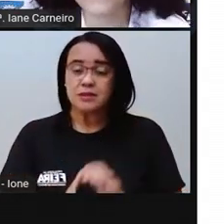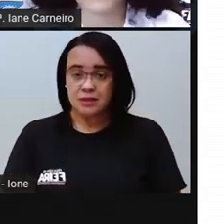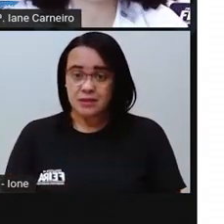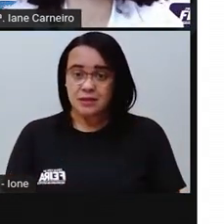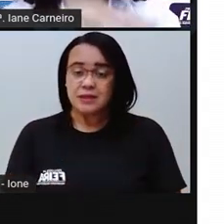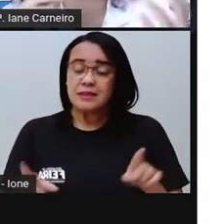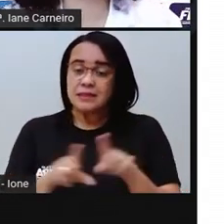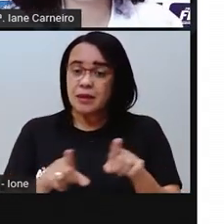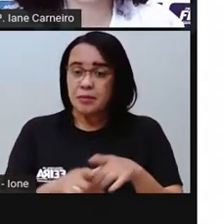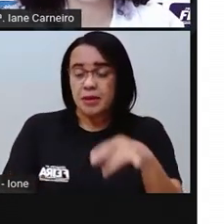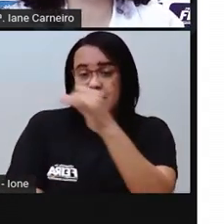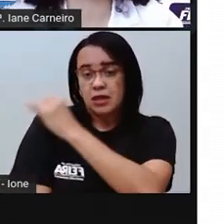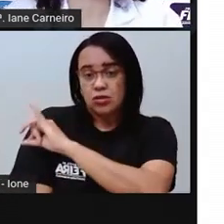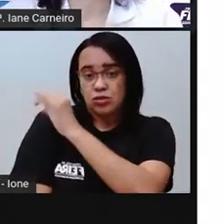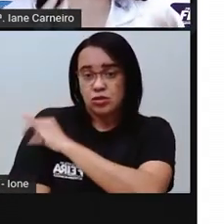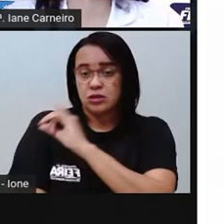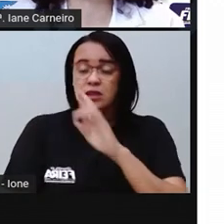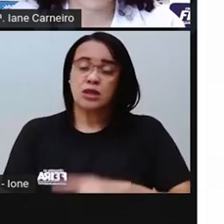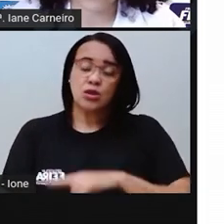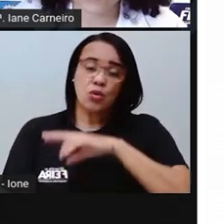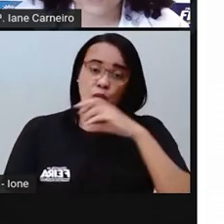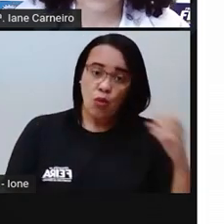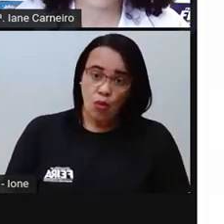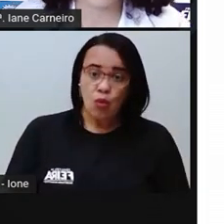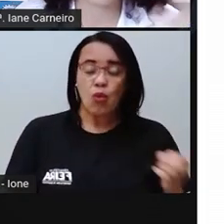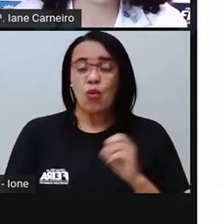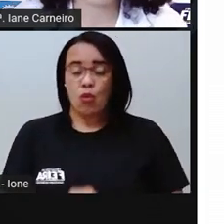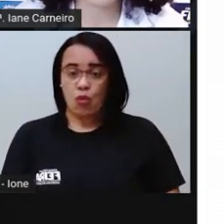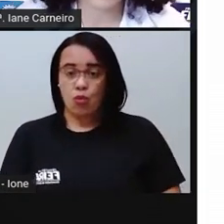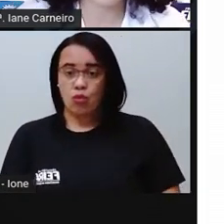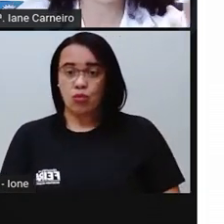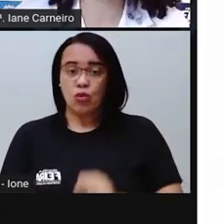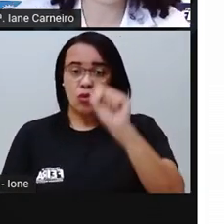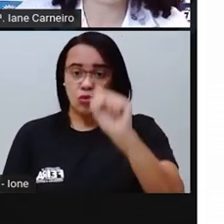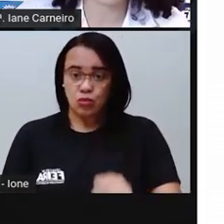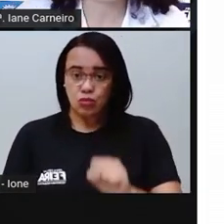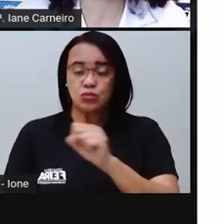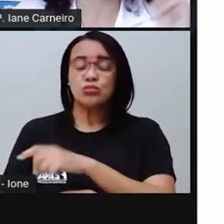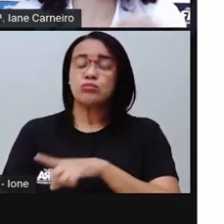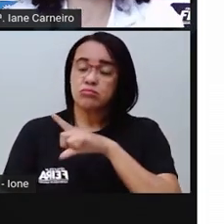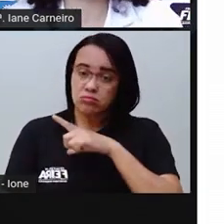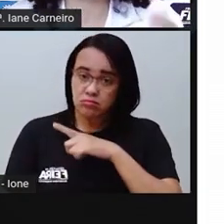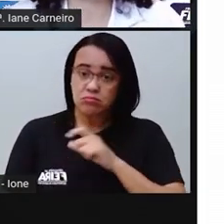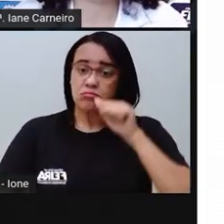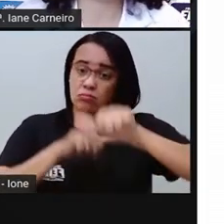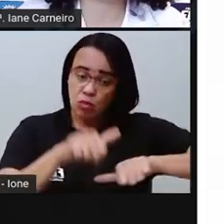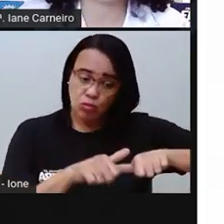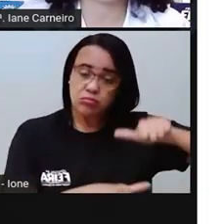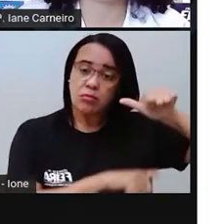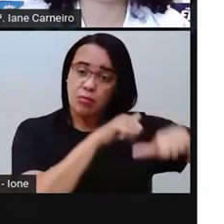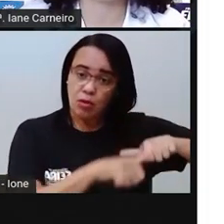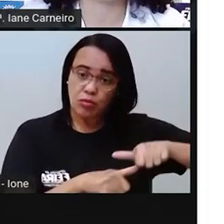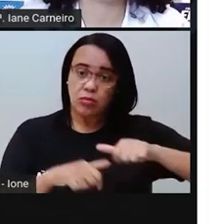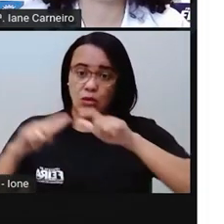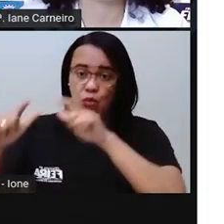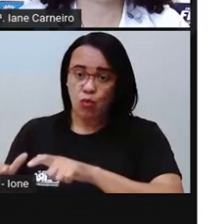do Rio de Janeiro, Rio Grande do Sul, né? De outros estados. Então, ela pode mudar com o tempo e também de